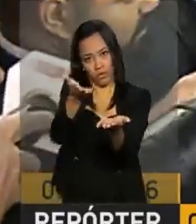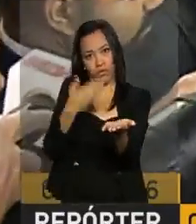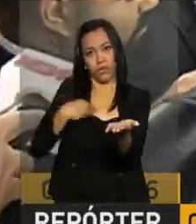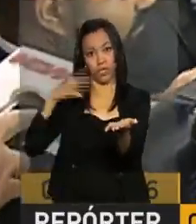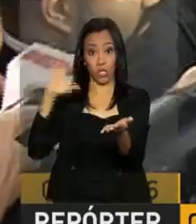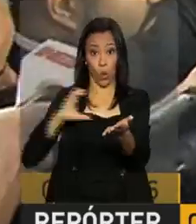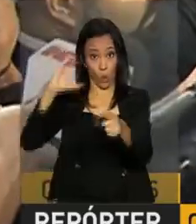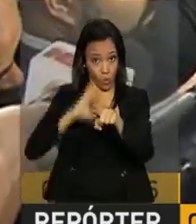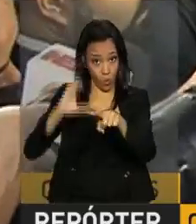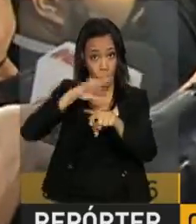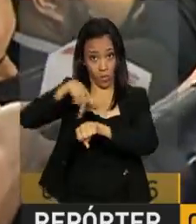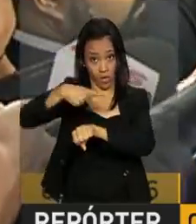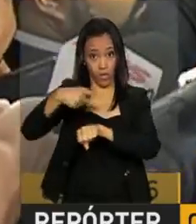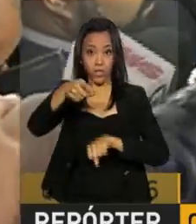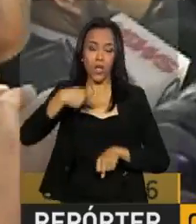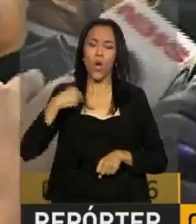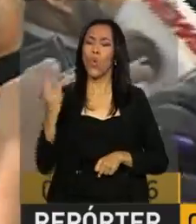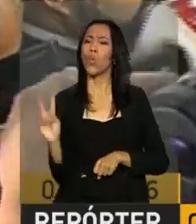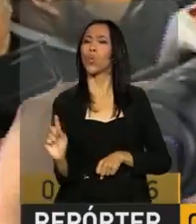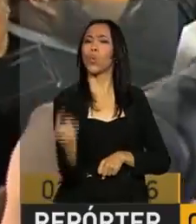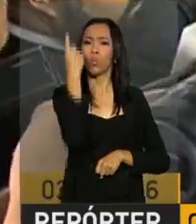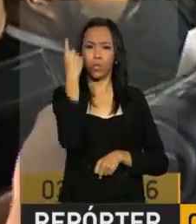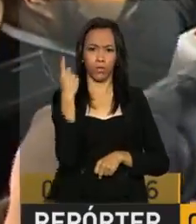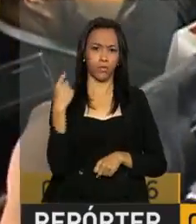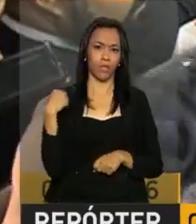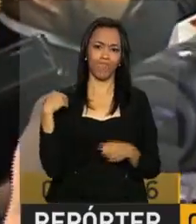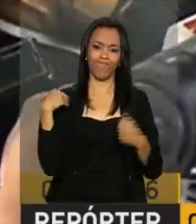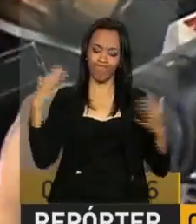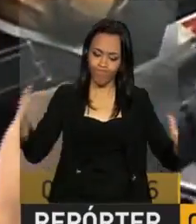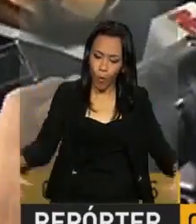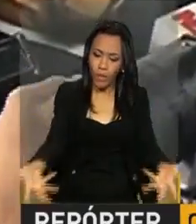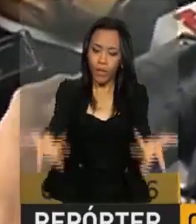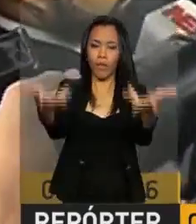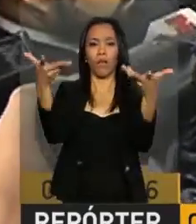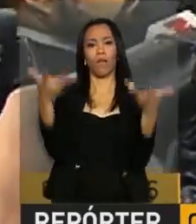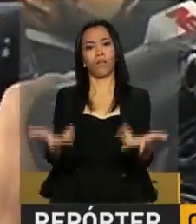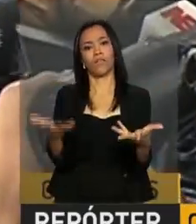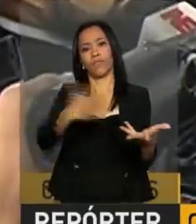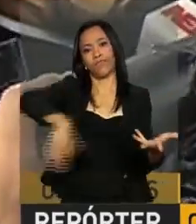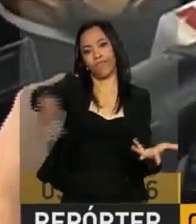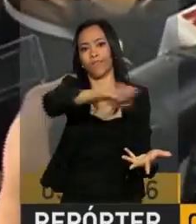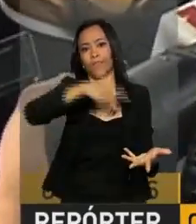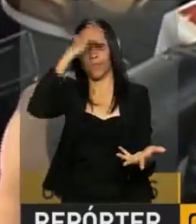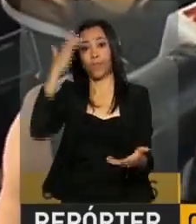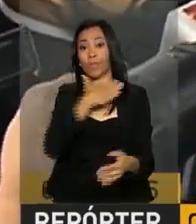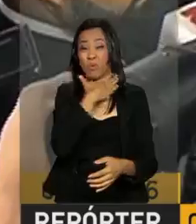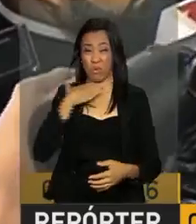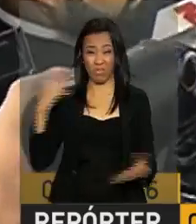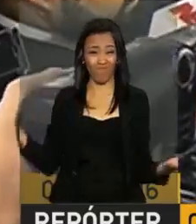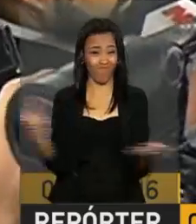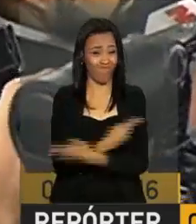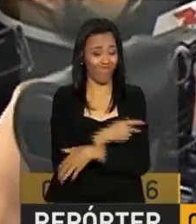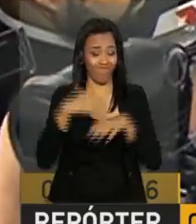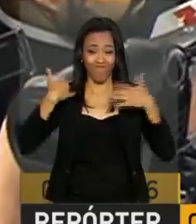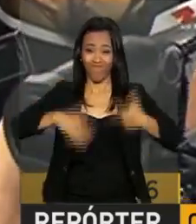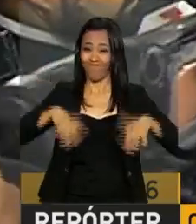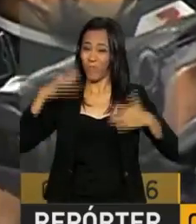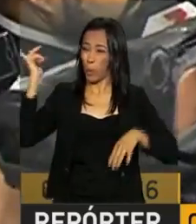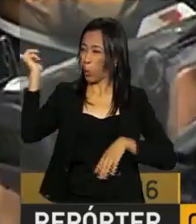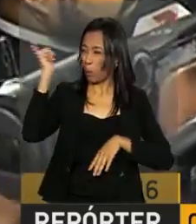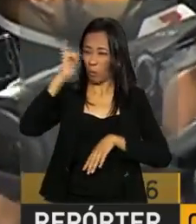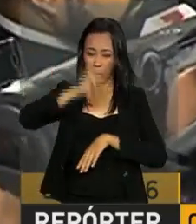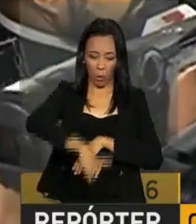para prestar uma última homenagem aos falecidos neste trágico acontecimento. Foi um